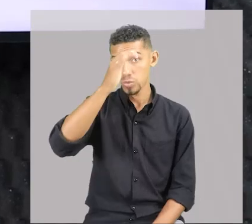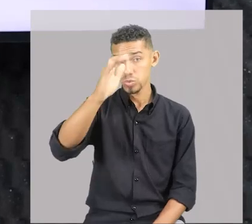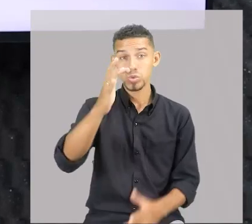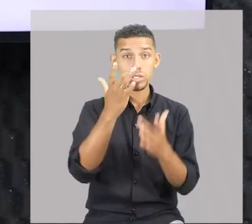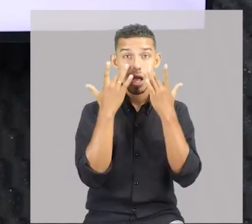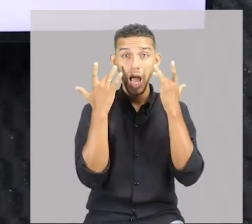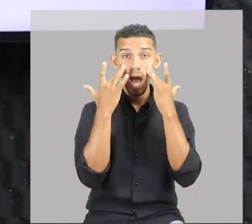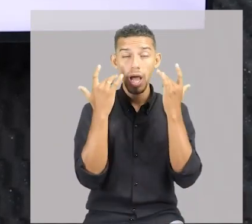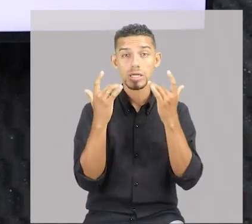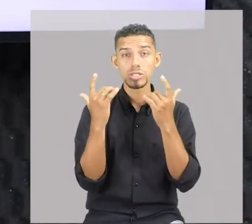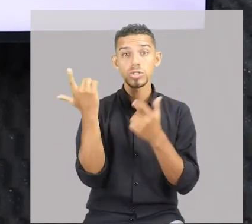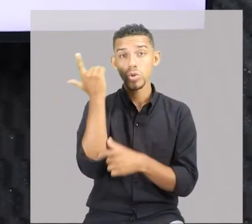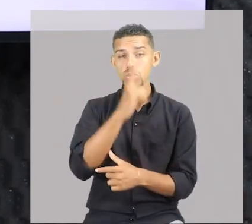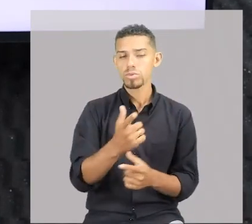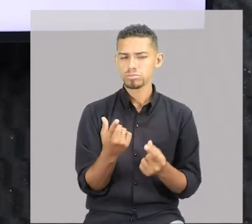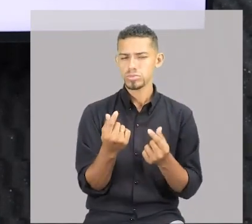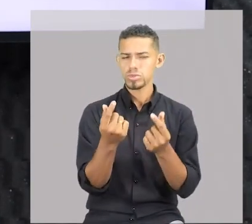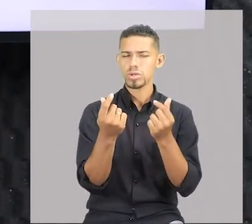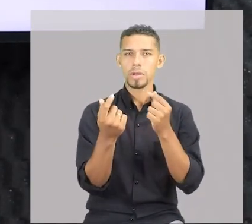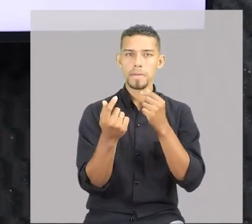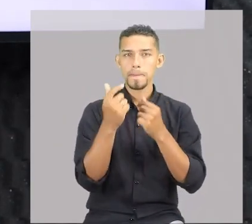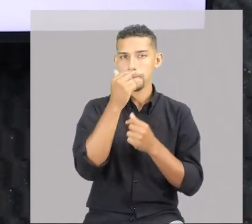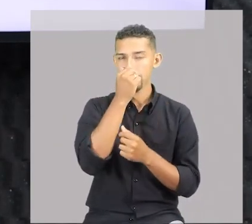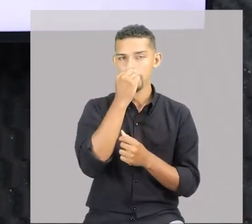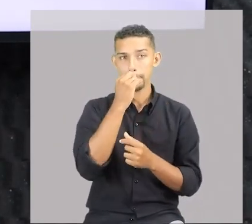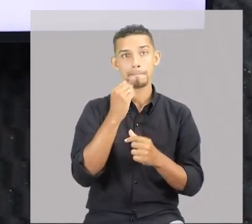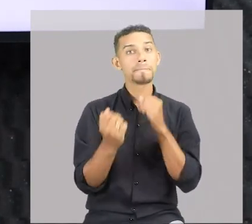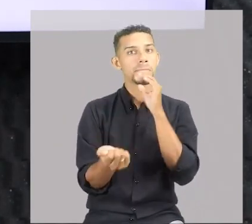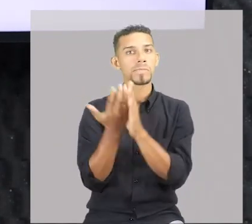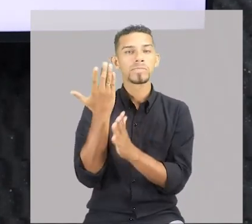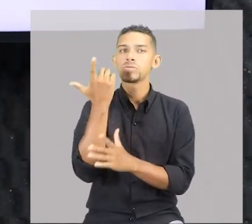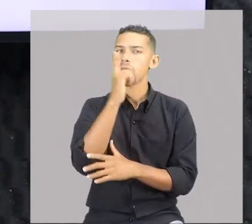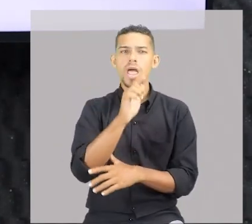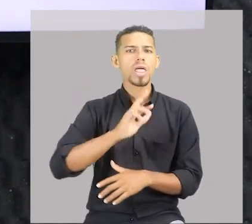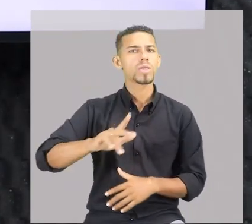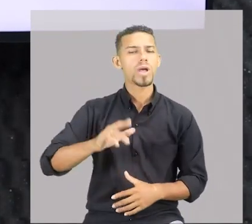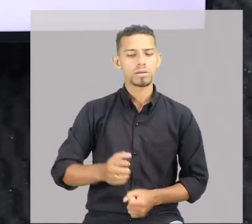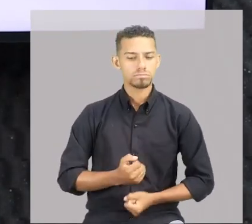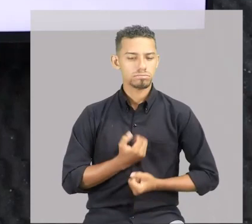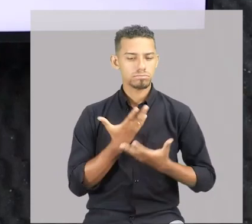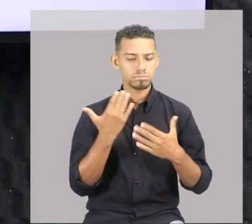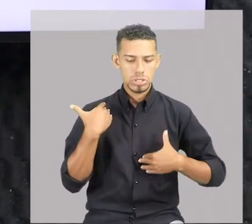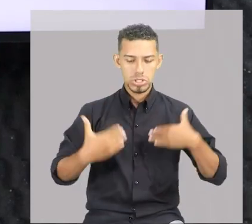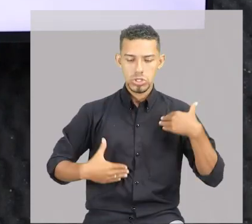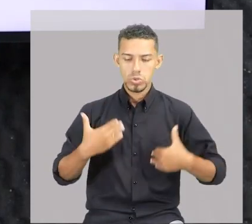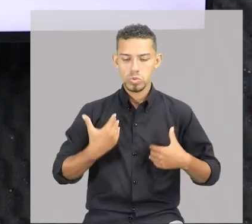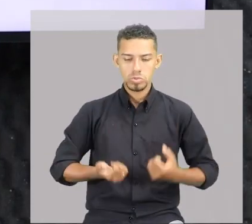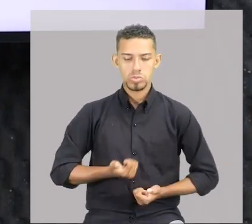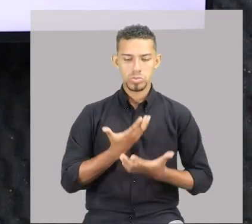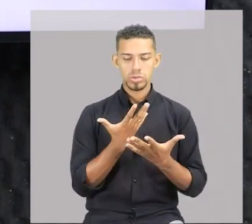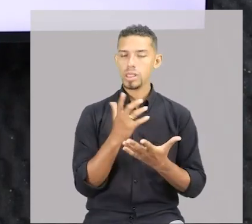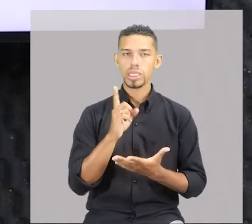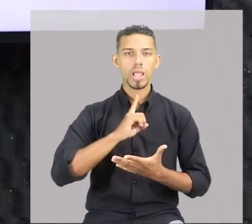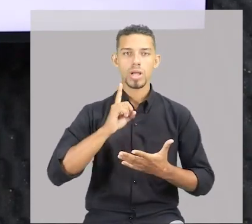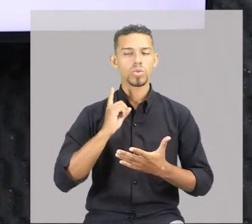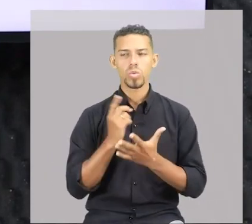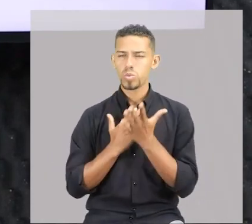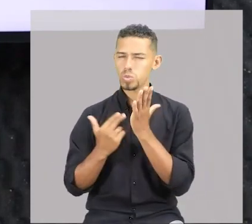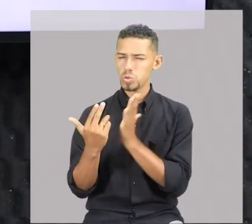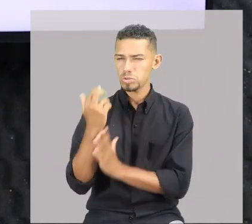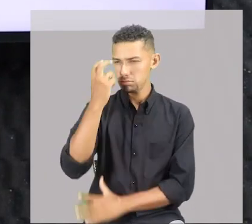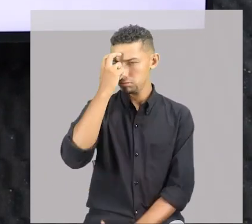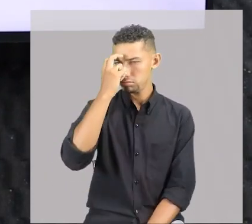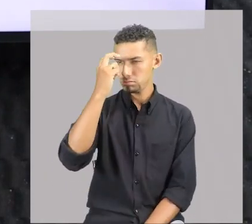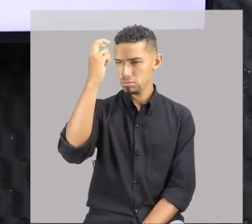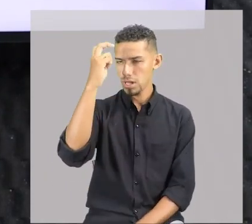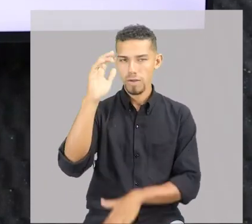negócio lucrativo. Então, o foco dessa produção não é a expressão do povo, muito menos um rebuscamento intelectual